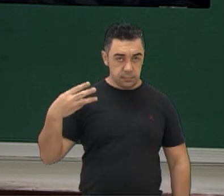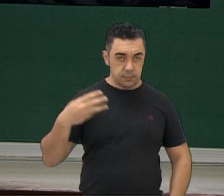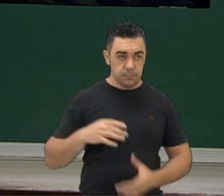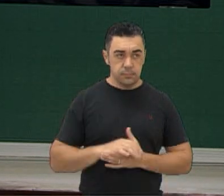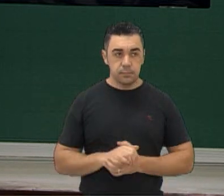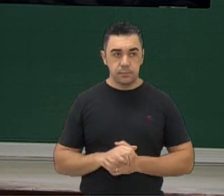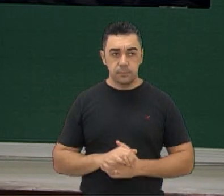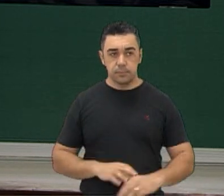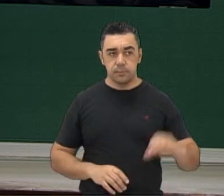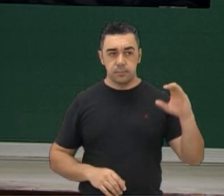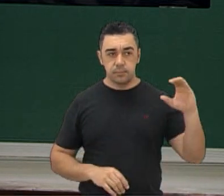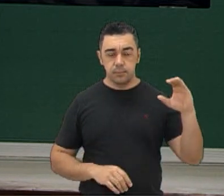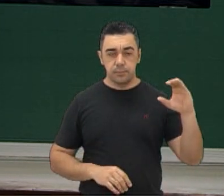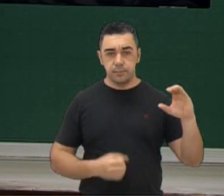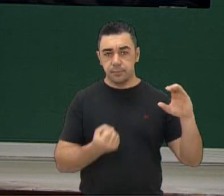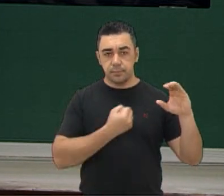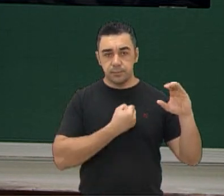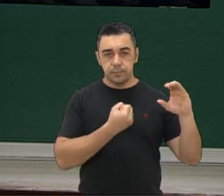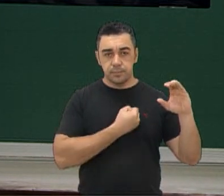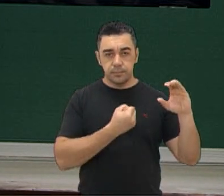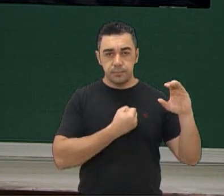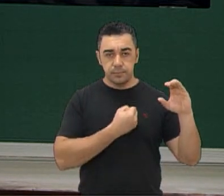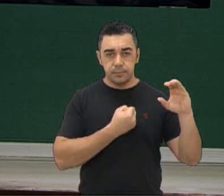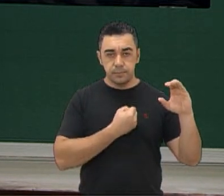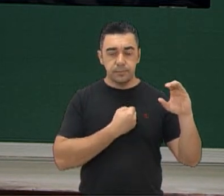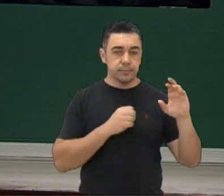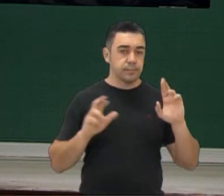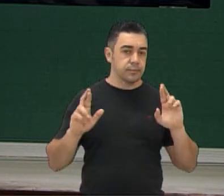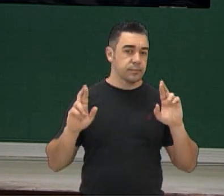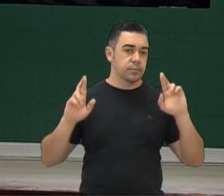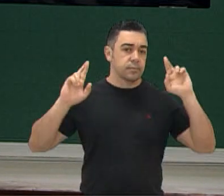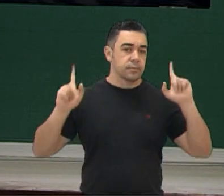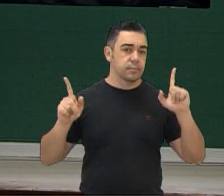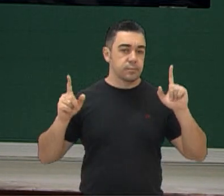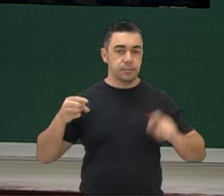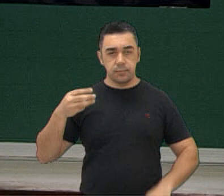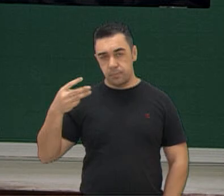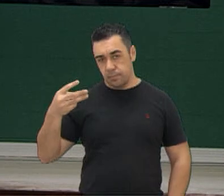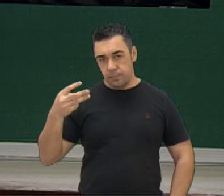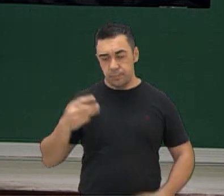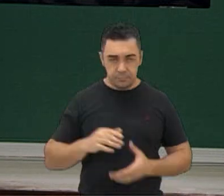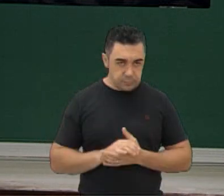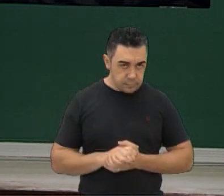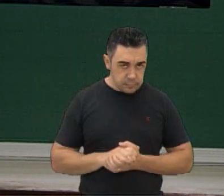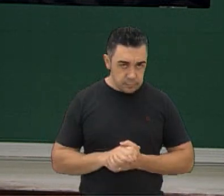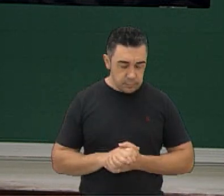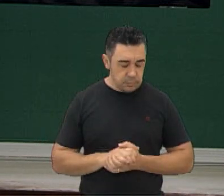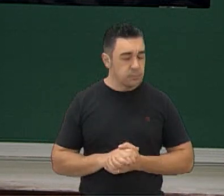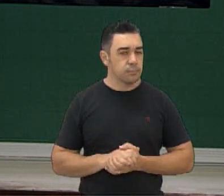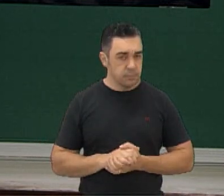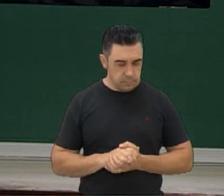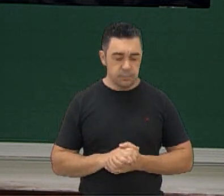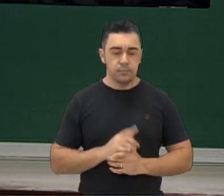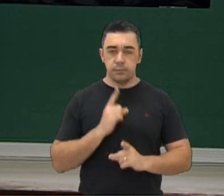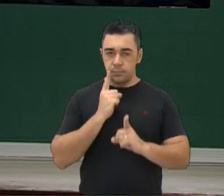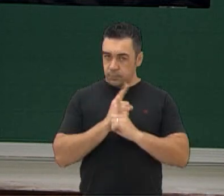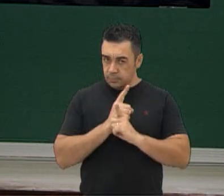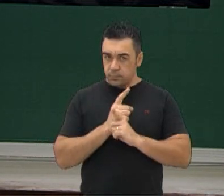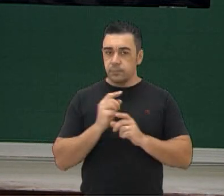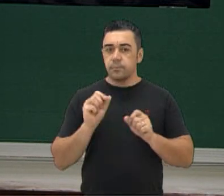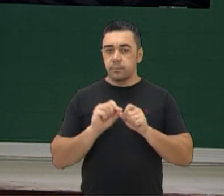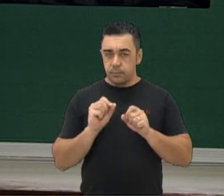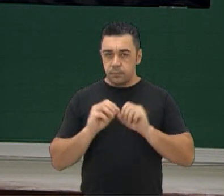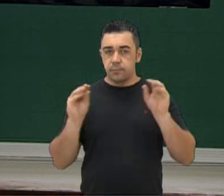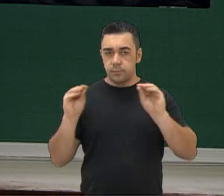na letra C, um número é diferente de 3. Tente identificar e elaborar